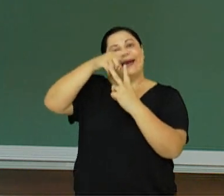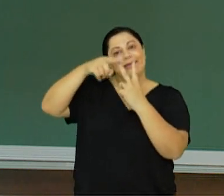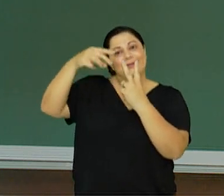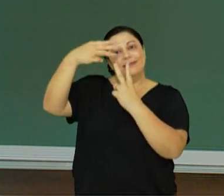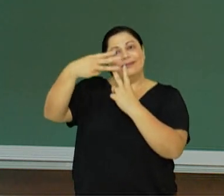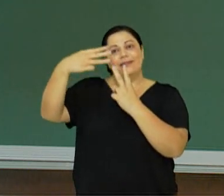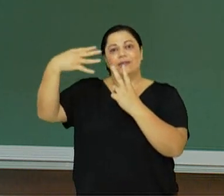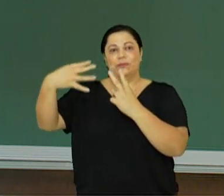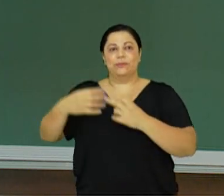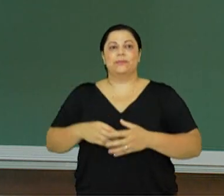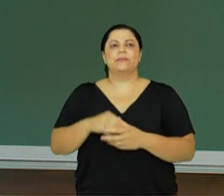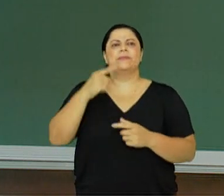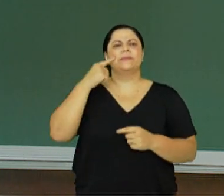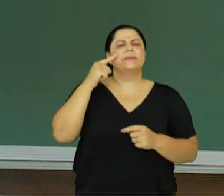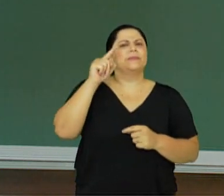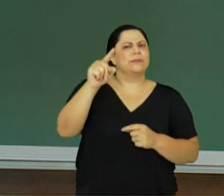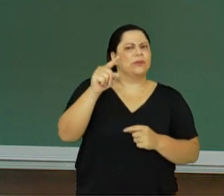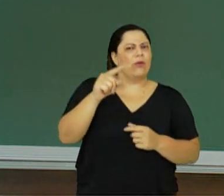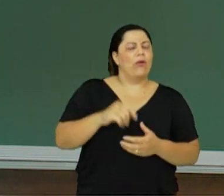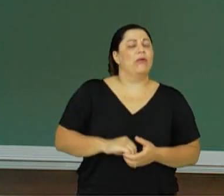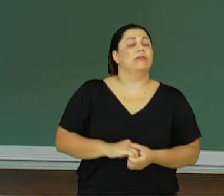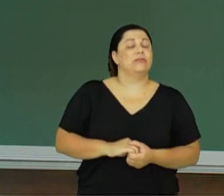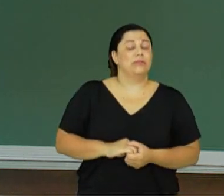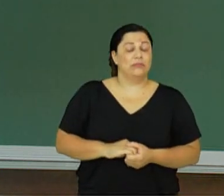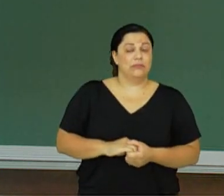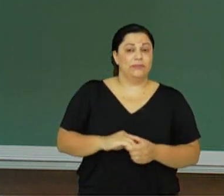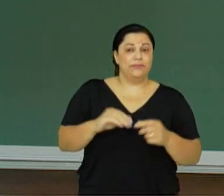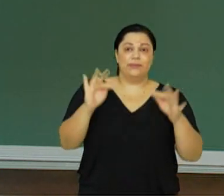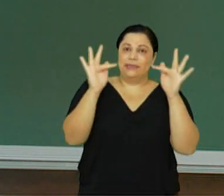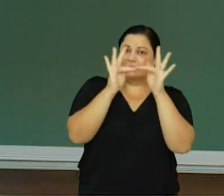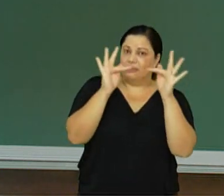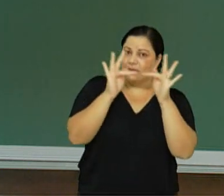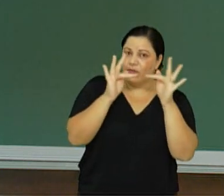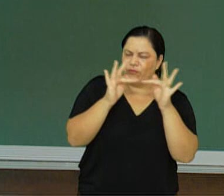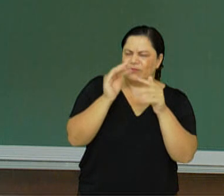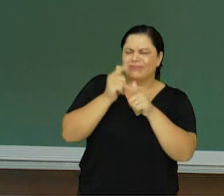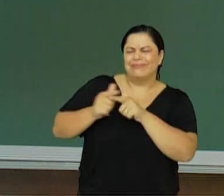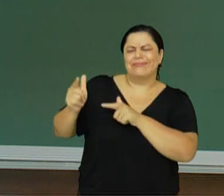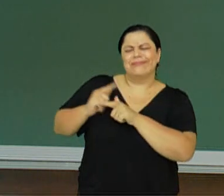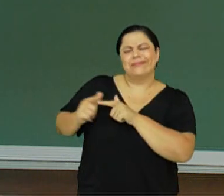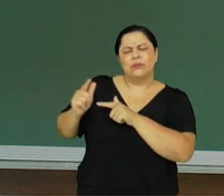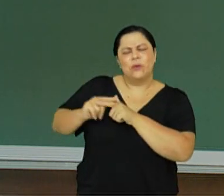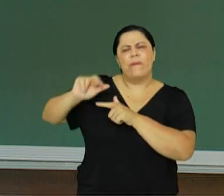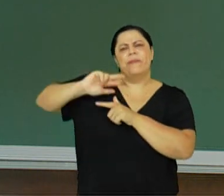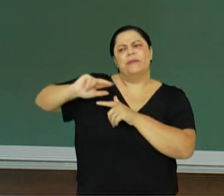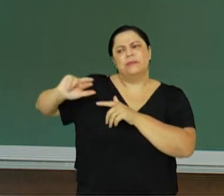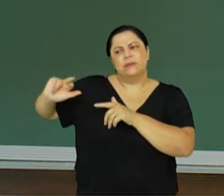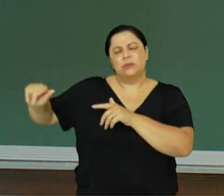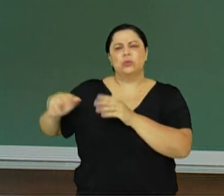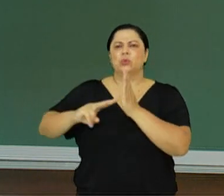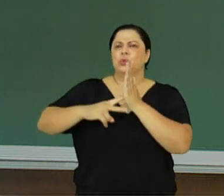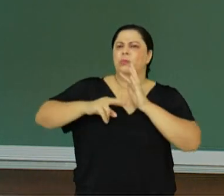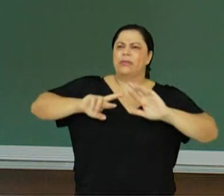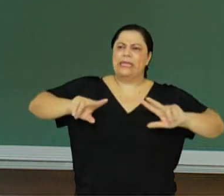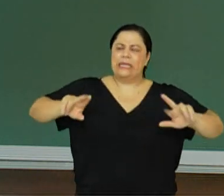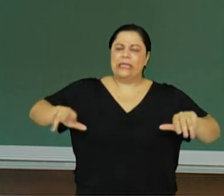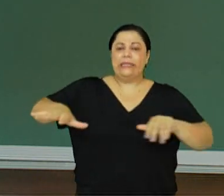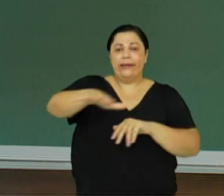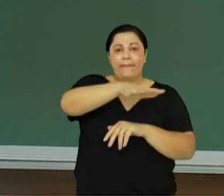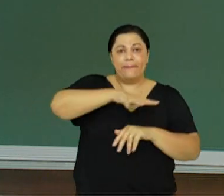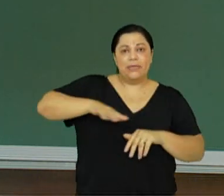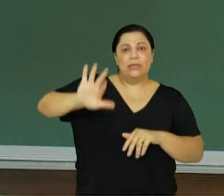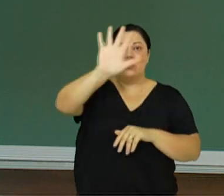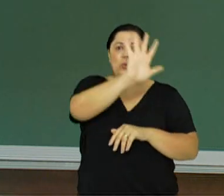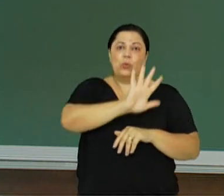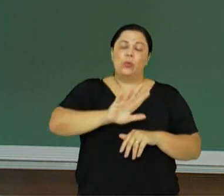fórmula vale a gente reforçar, porque vários problemas, tanto de geometria plana quanto de geometria espacial,